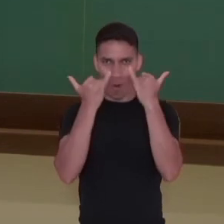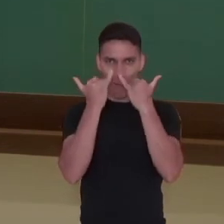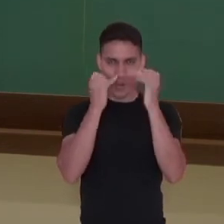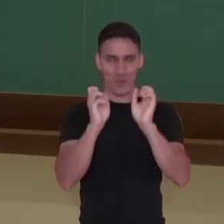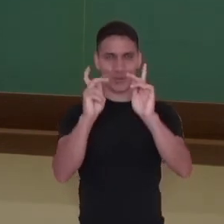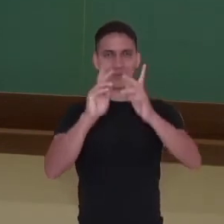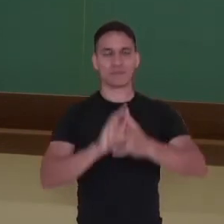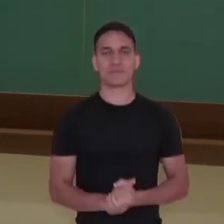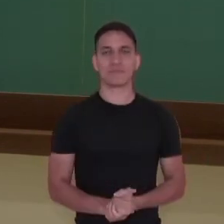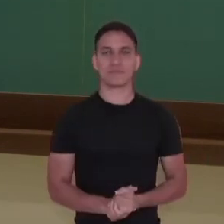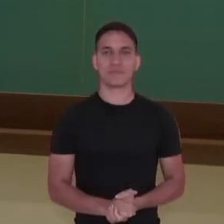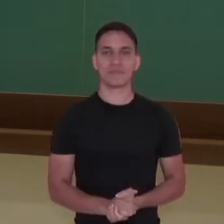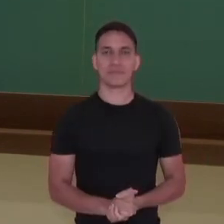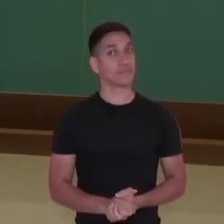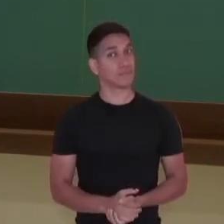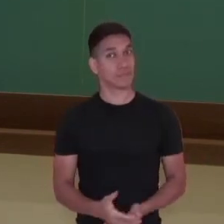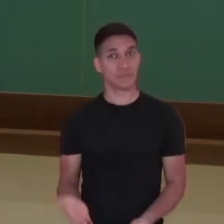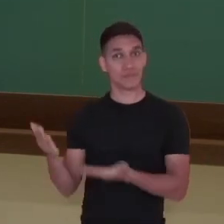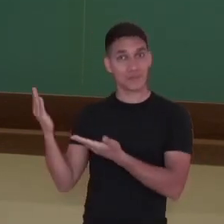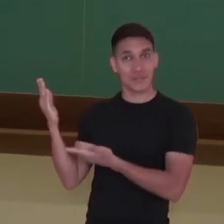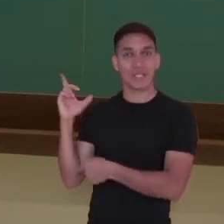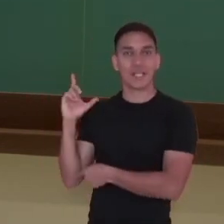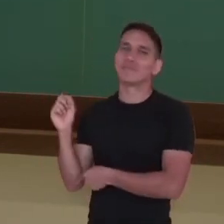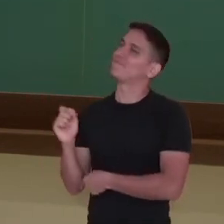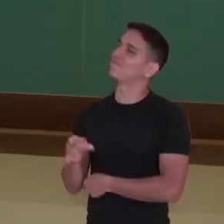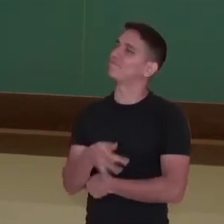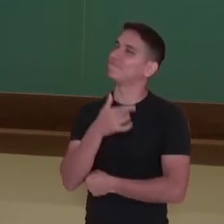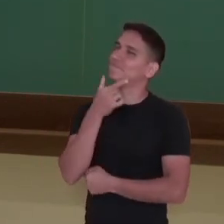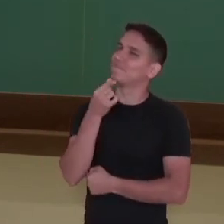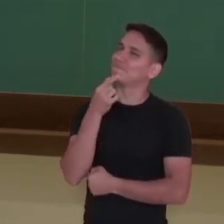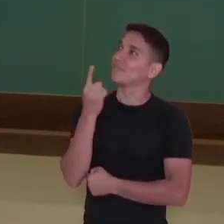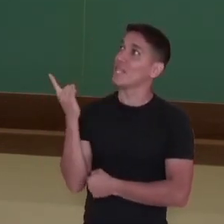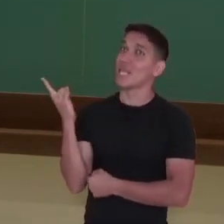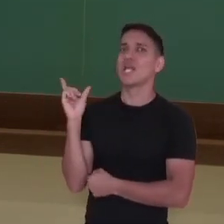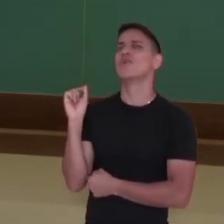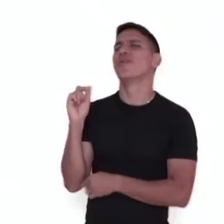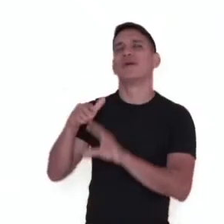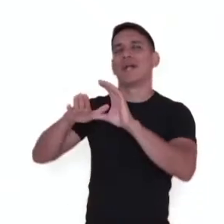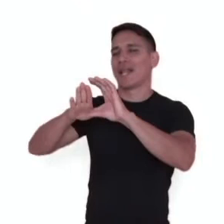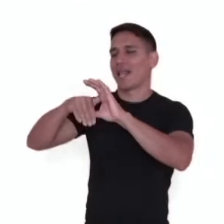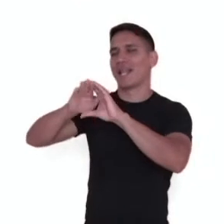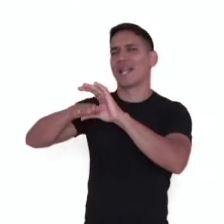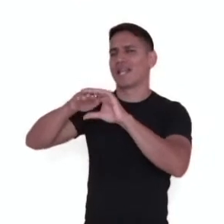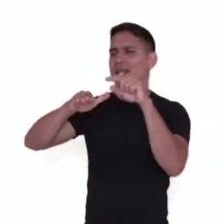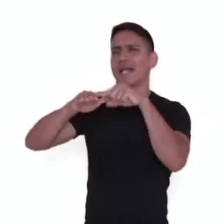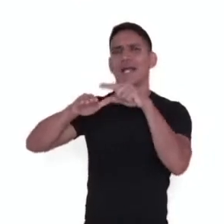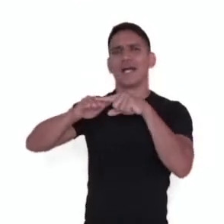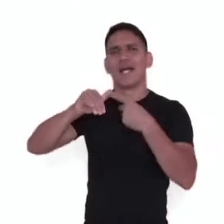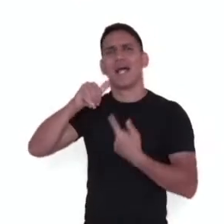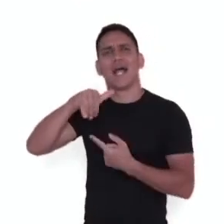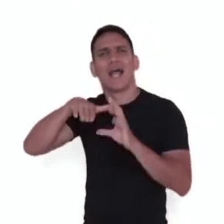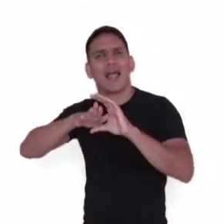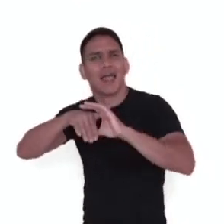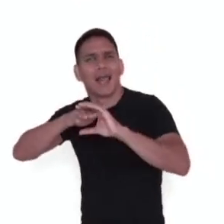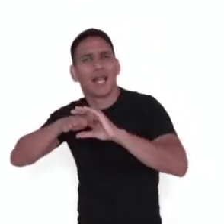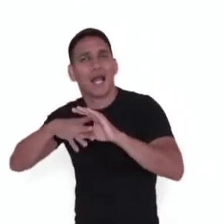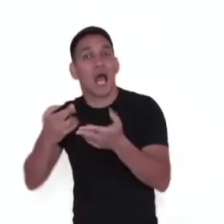cheiros. E a língua? Ela é responsável pelo quê? Claro, pelo sentido